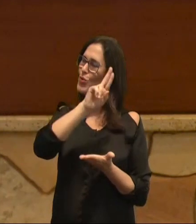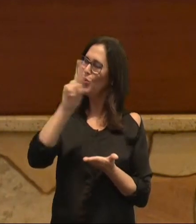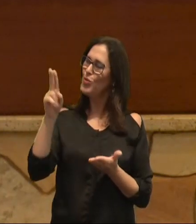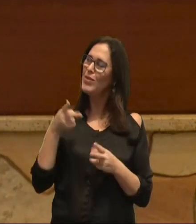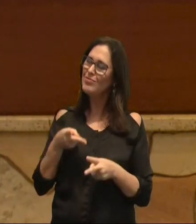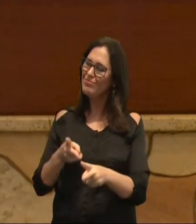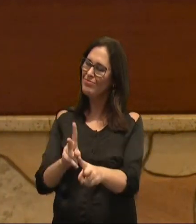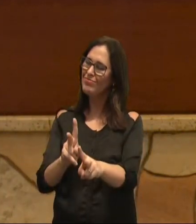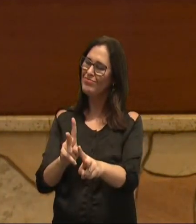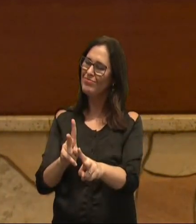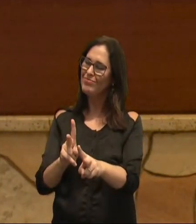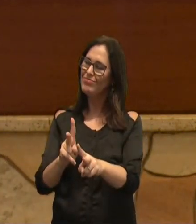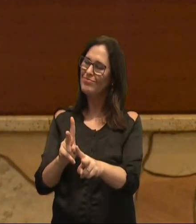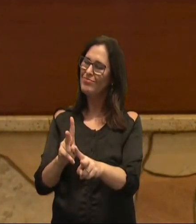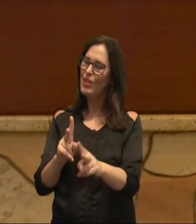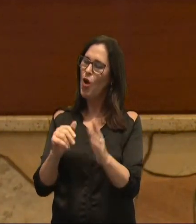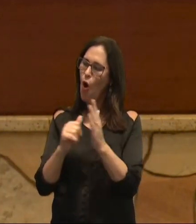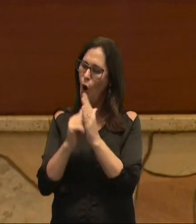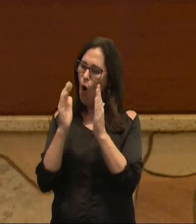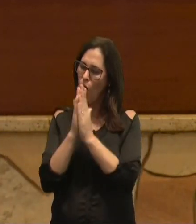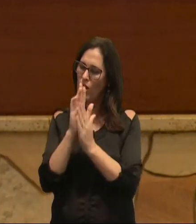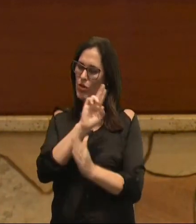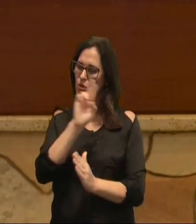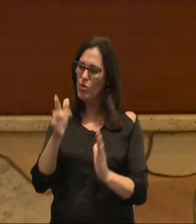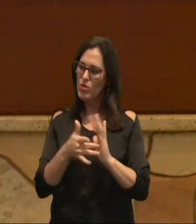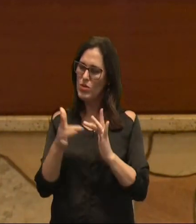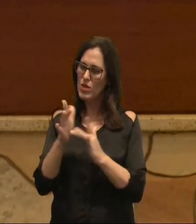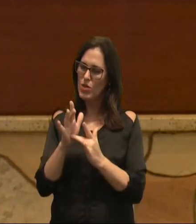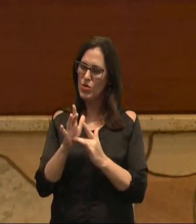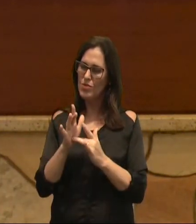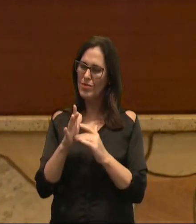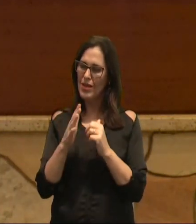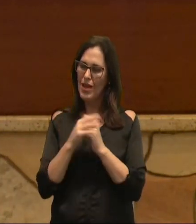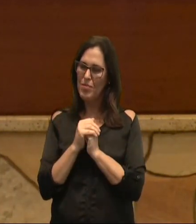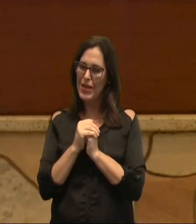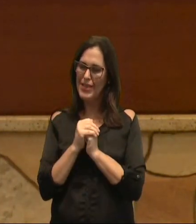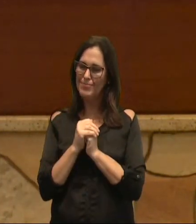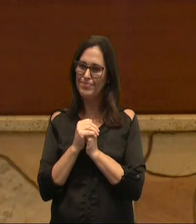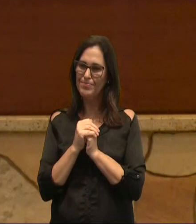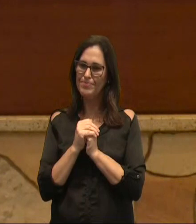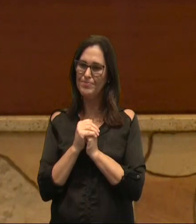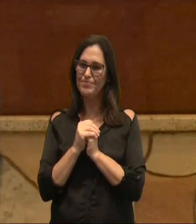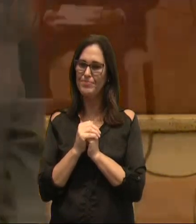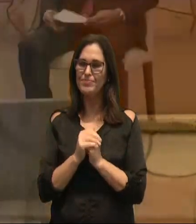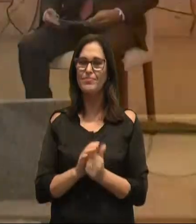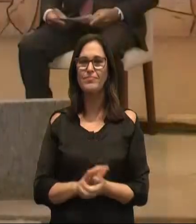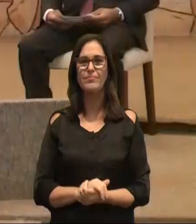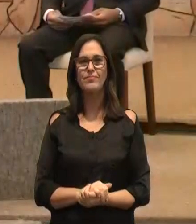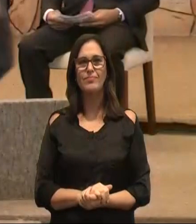para sempre. Assim oramos em nome do Senhor Jesus. Amém.